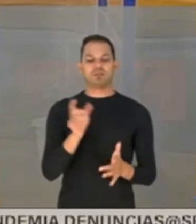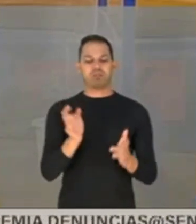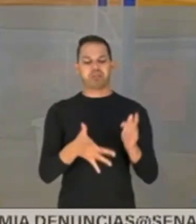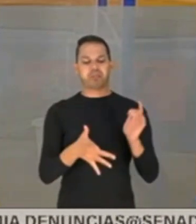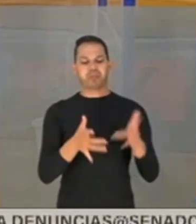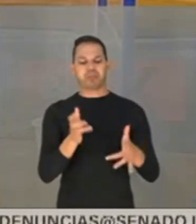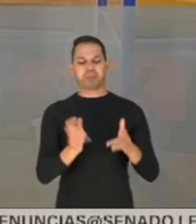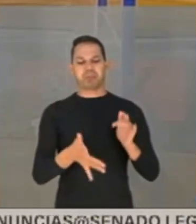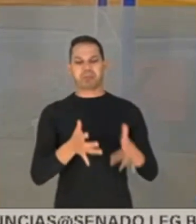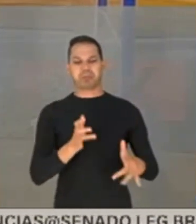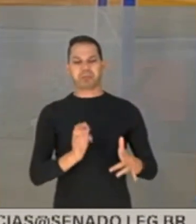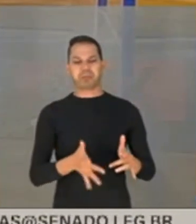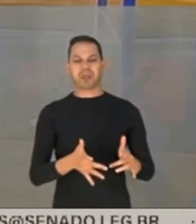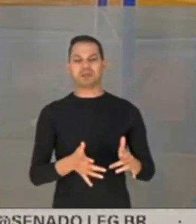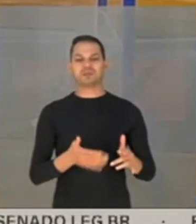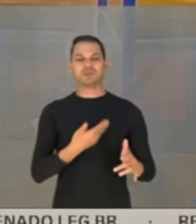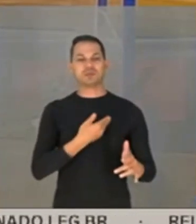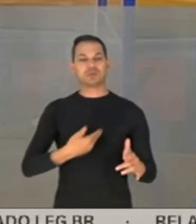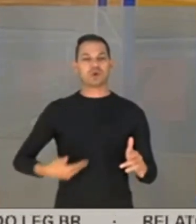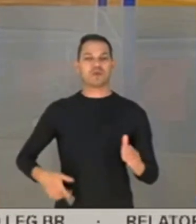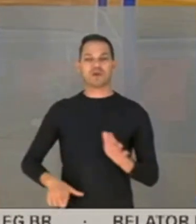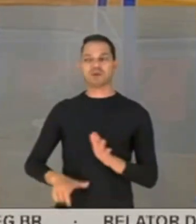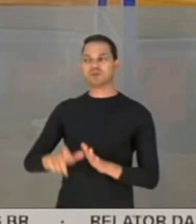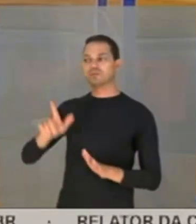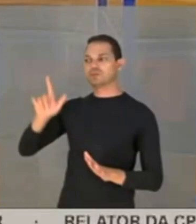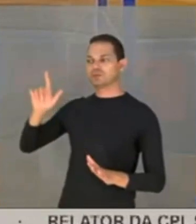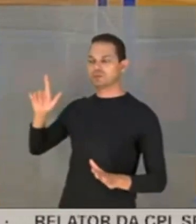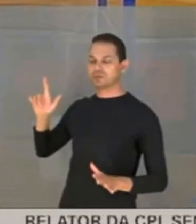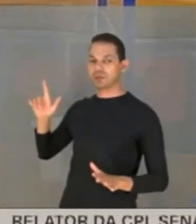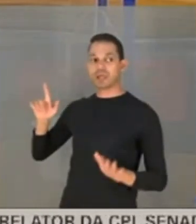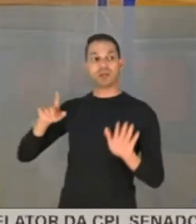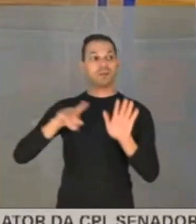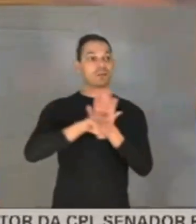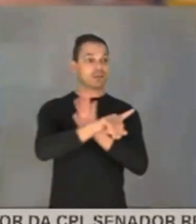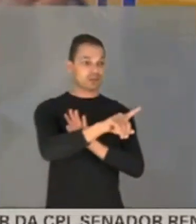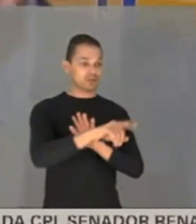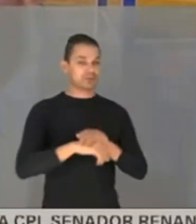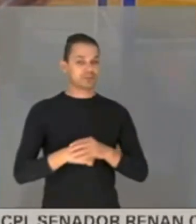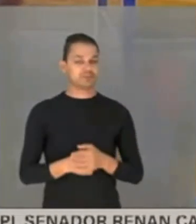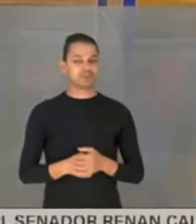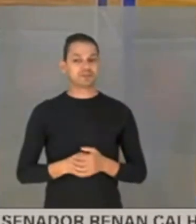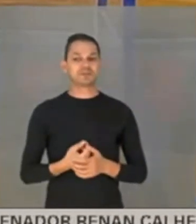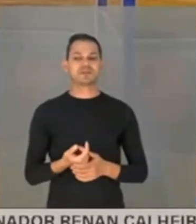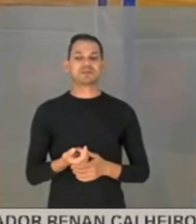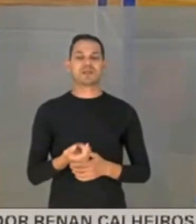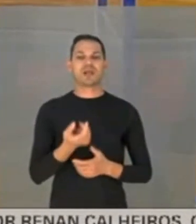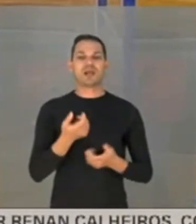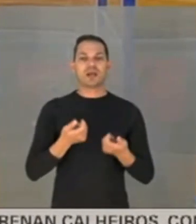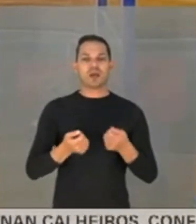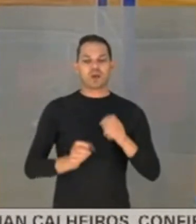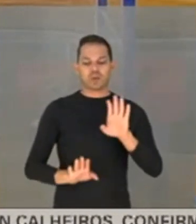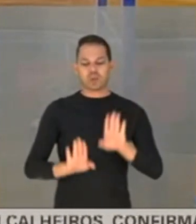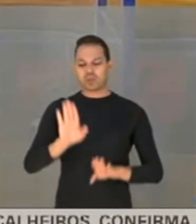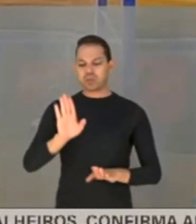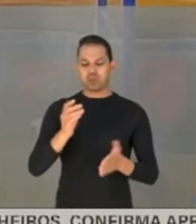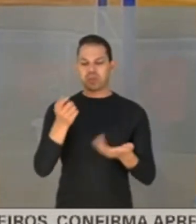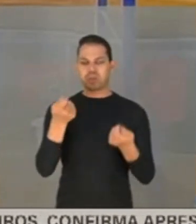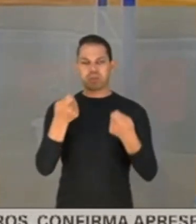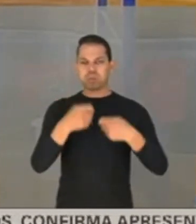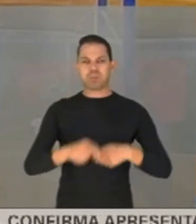sucateado nesses governos anteriores. O que eu pergunto ao senhor, o valor dessa dispensa de